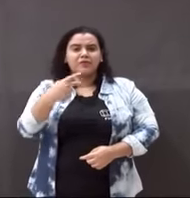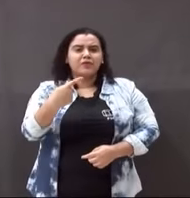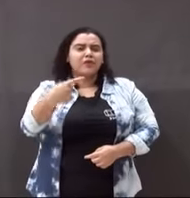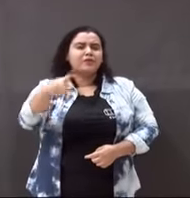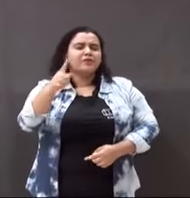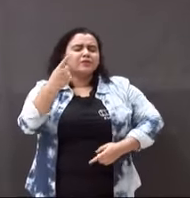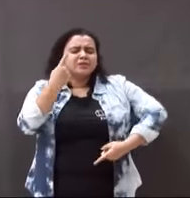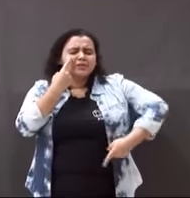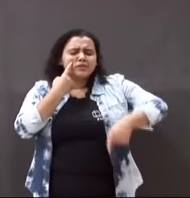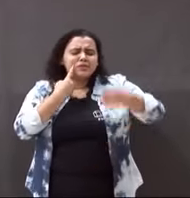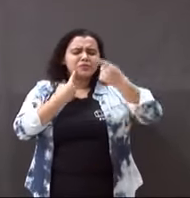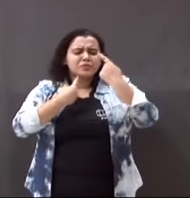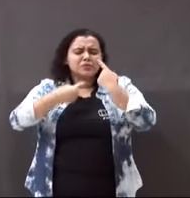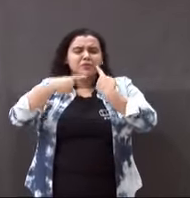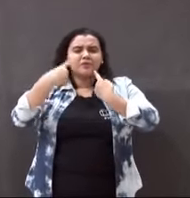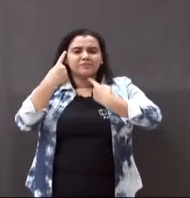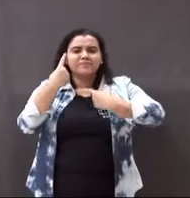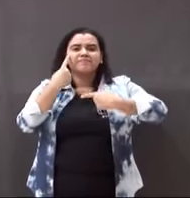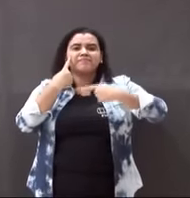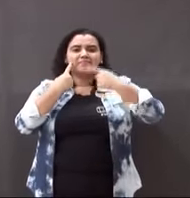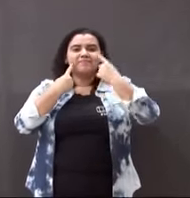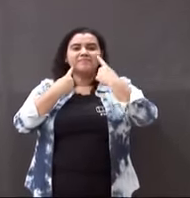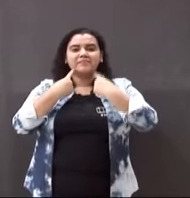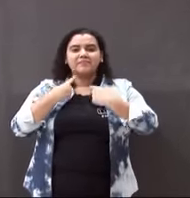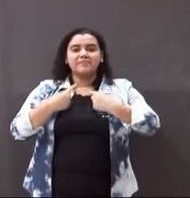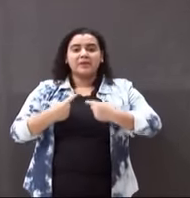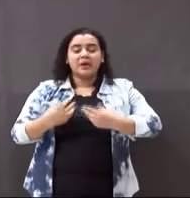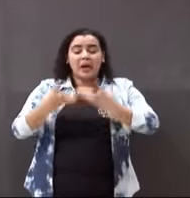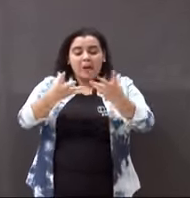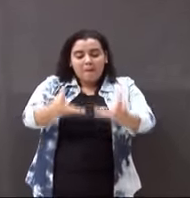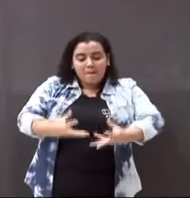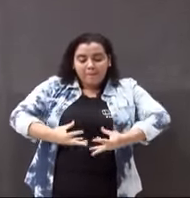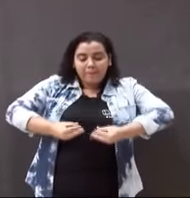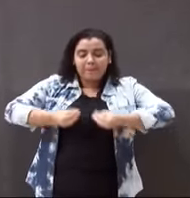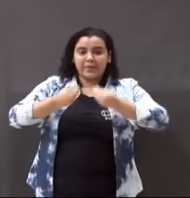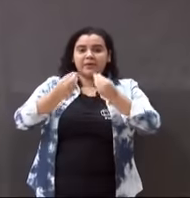faz o seguinte, ó, para. Pega o que ele te entregou.